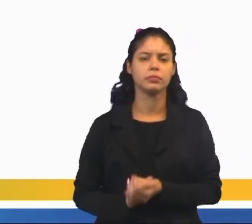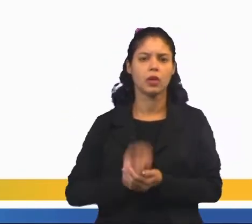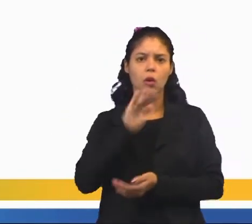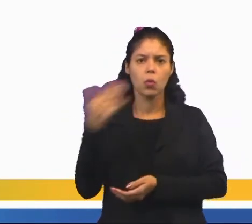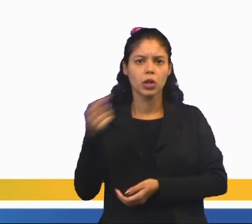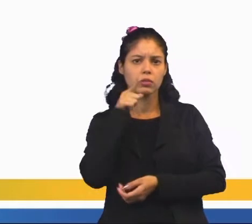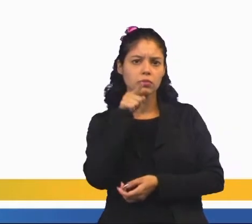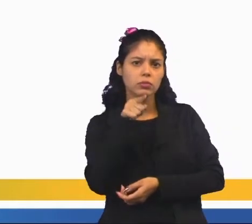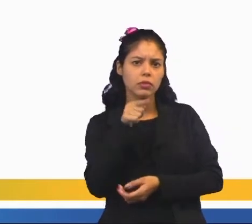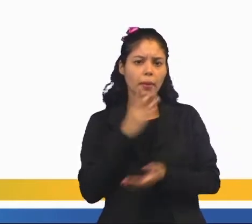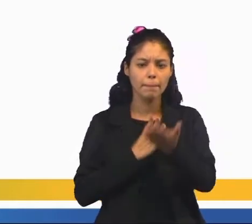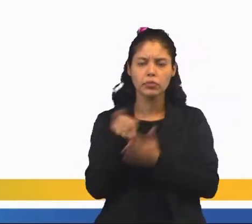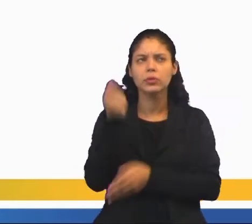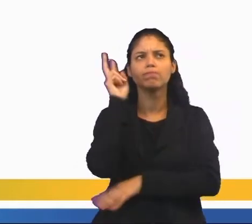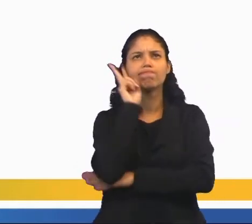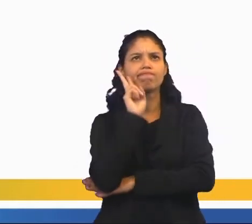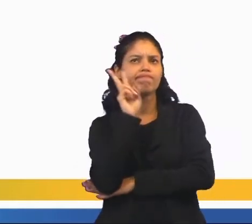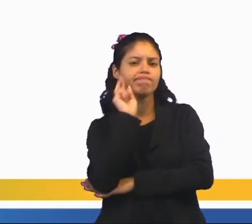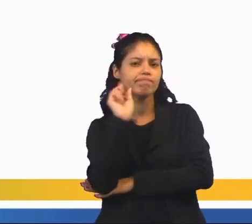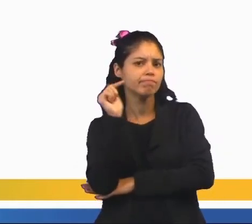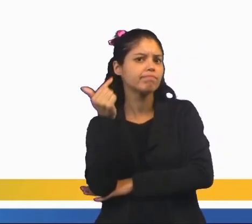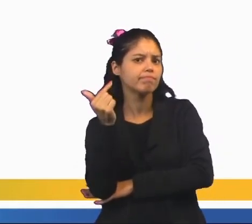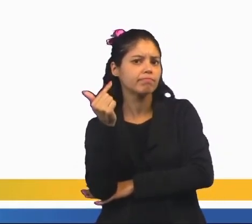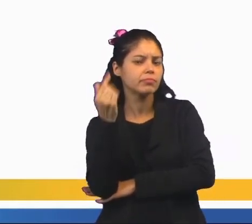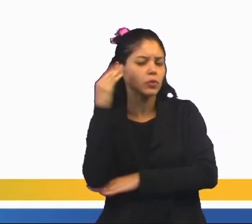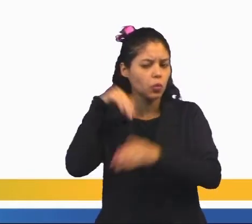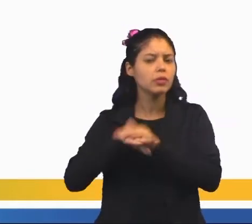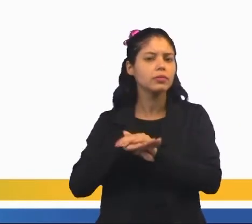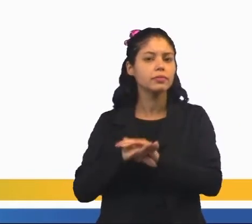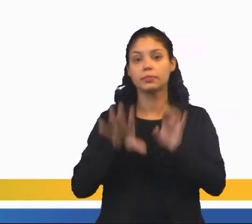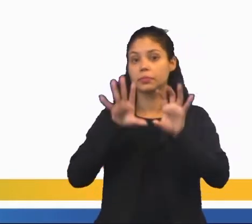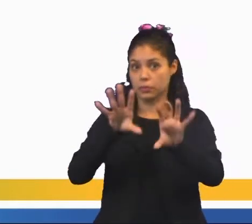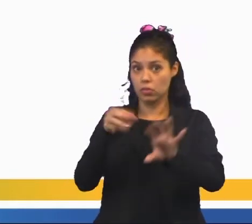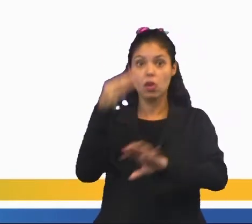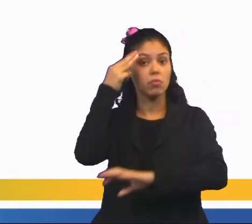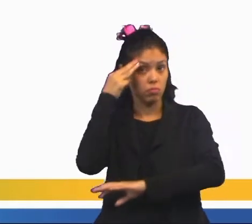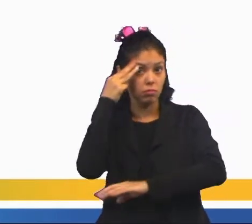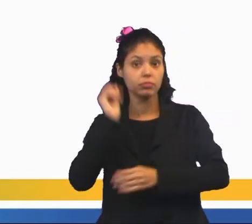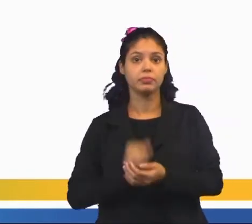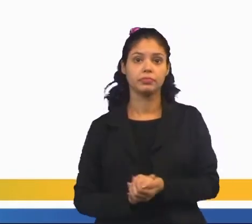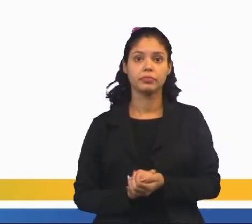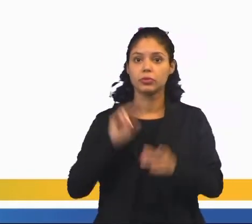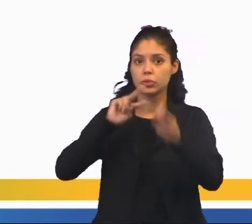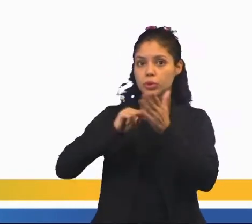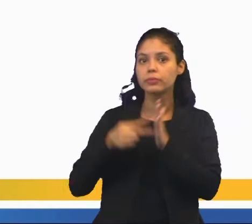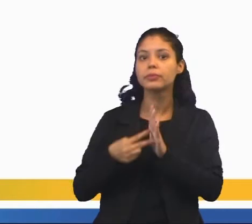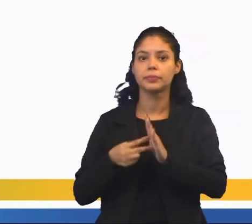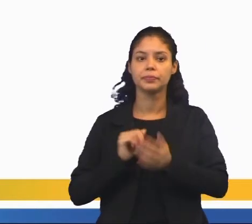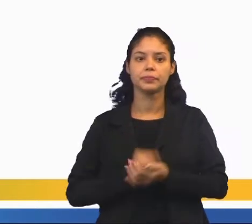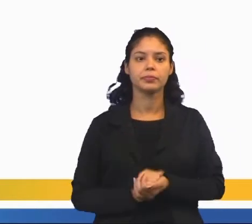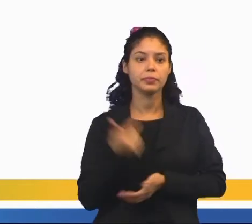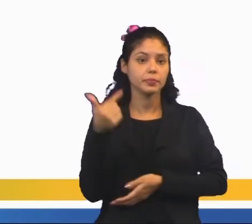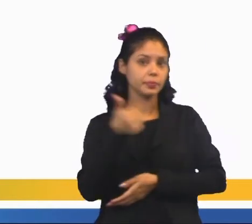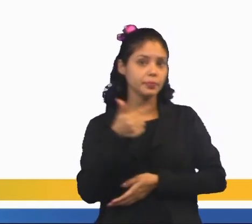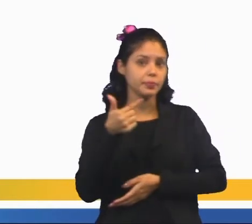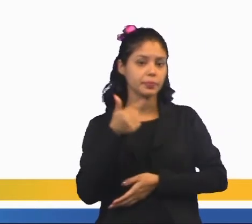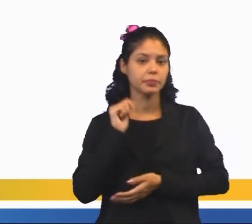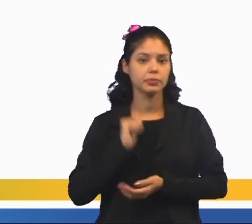quando você busca a lembrança, ela está lá, guardadinha. Então, isso é uma memória, um significado.